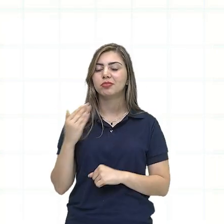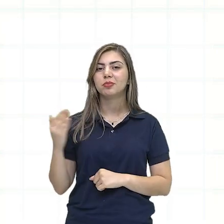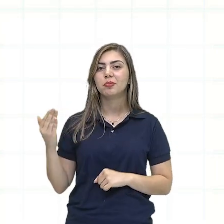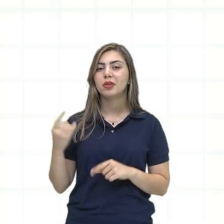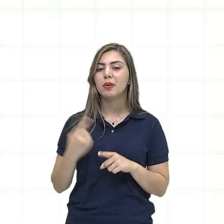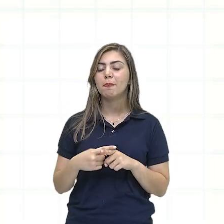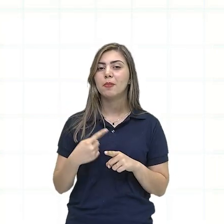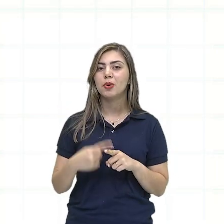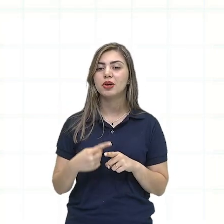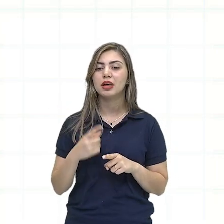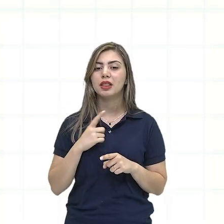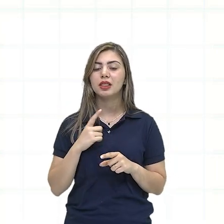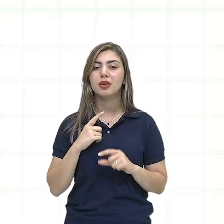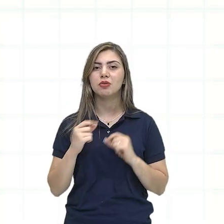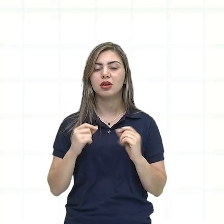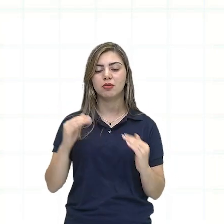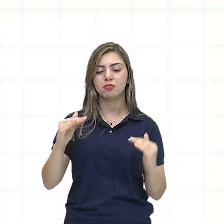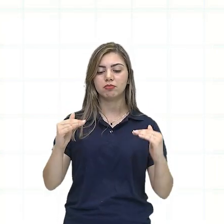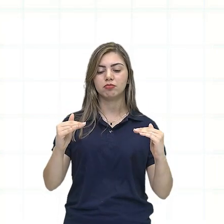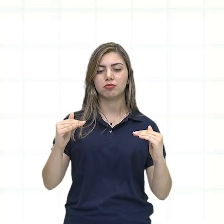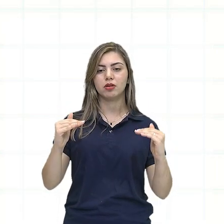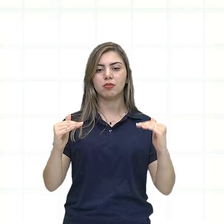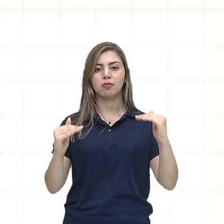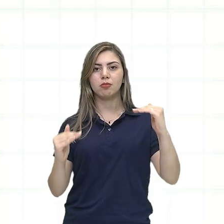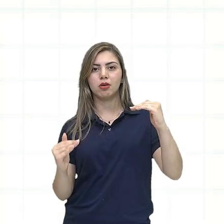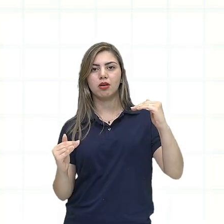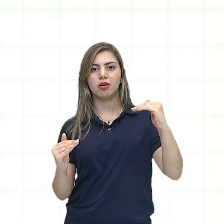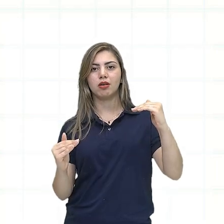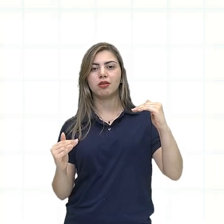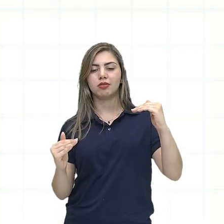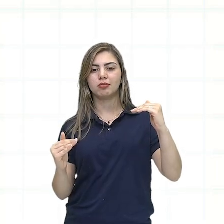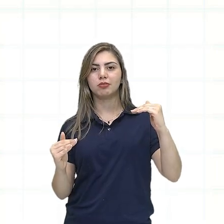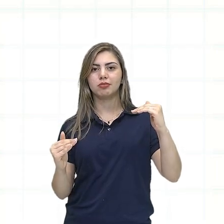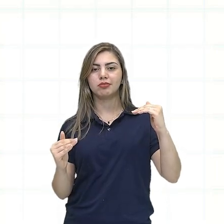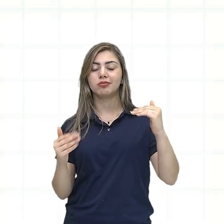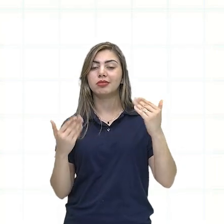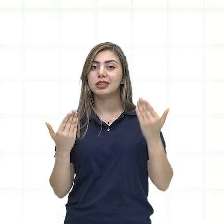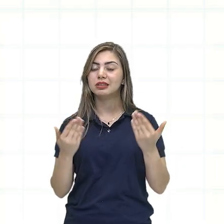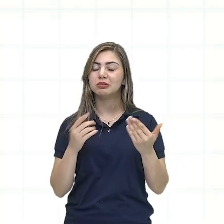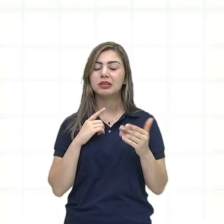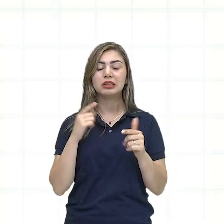porque um lado ele está maior do que o outro,